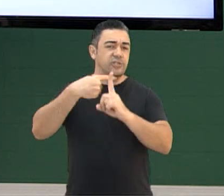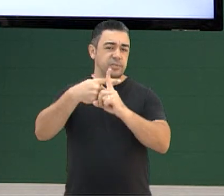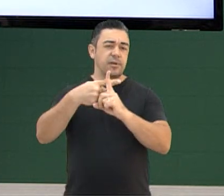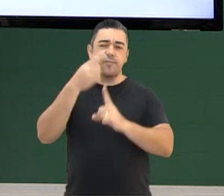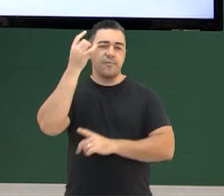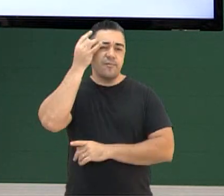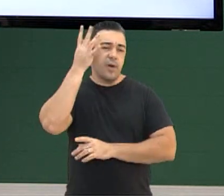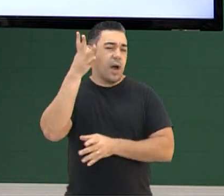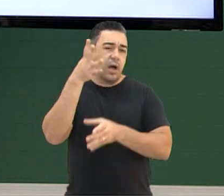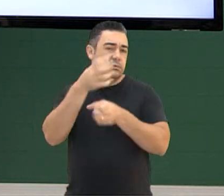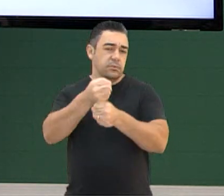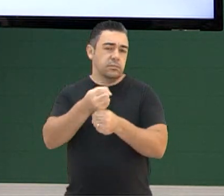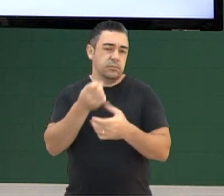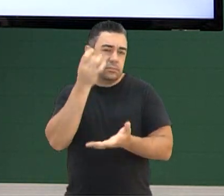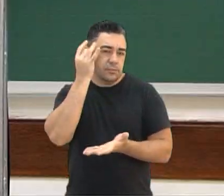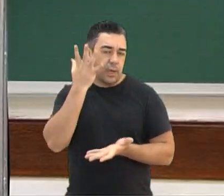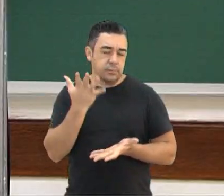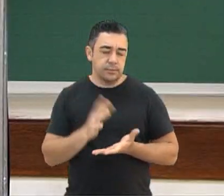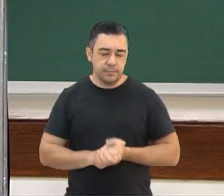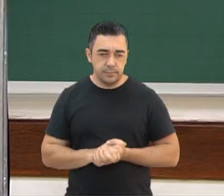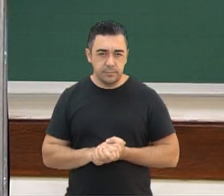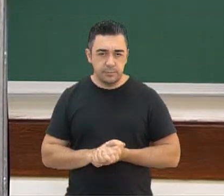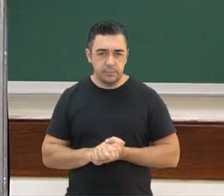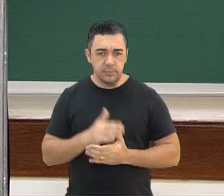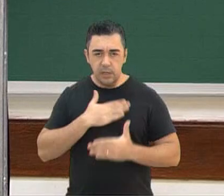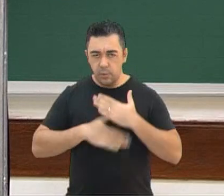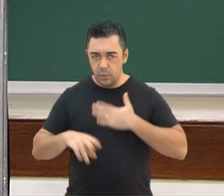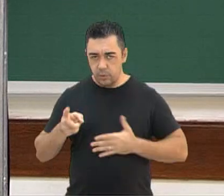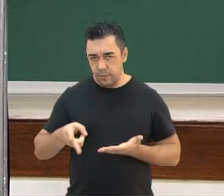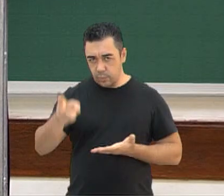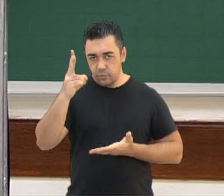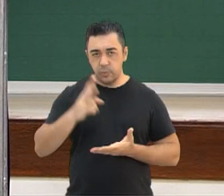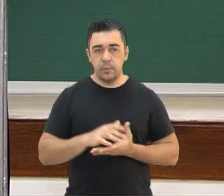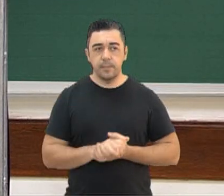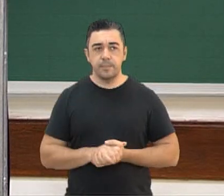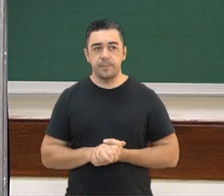mais tranquila, né, pessoal? Então, vamos lá, dando continuidade.